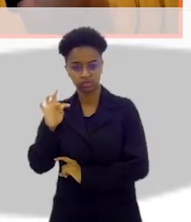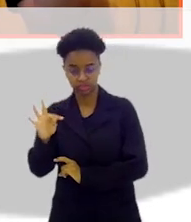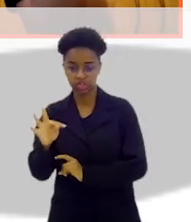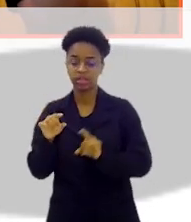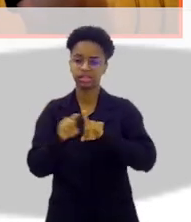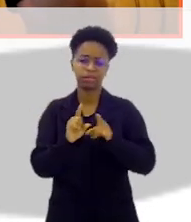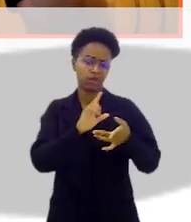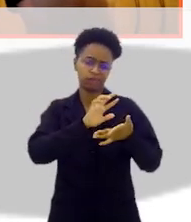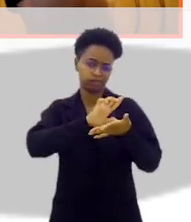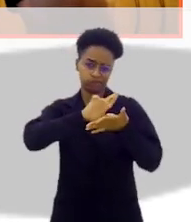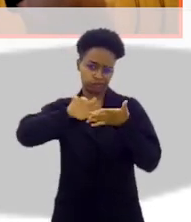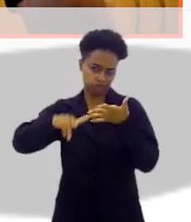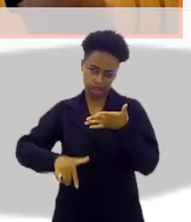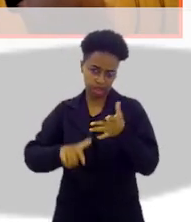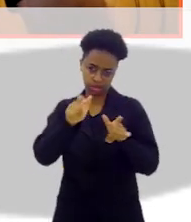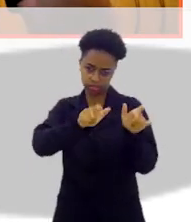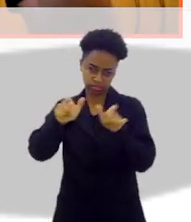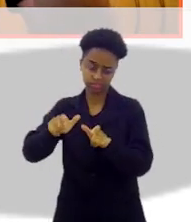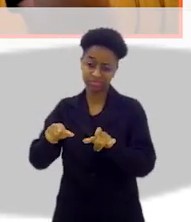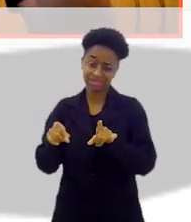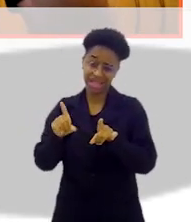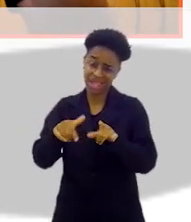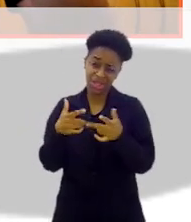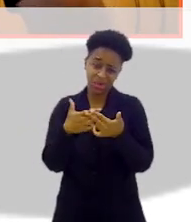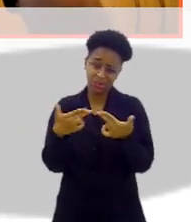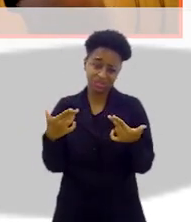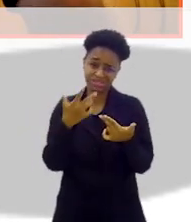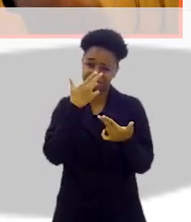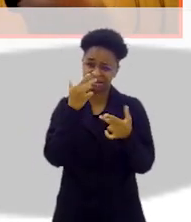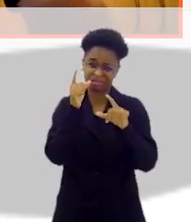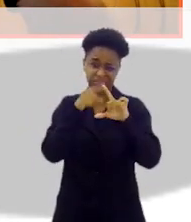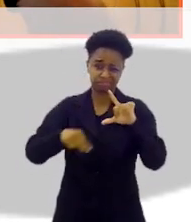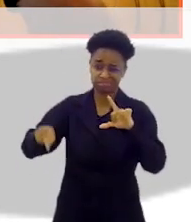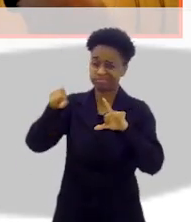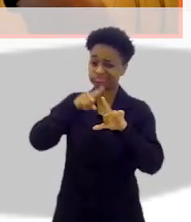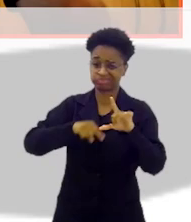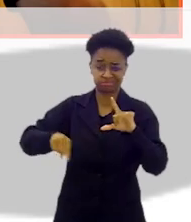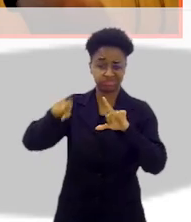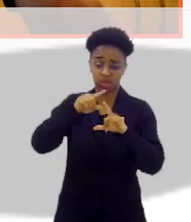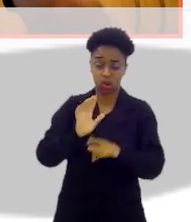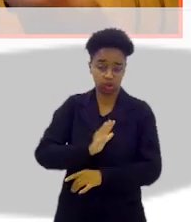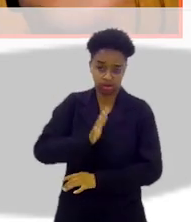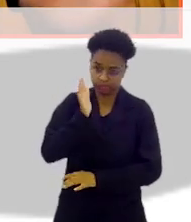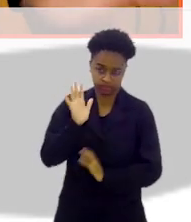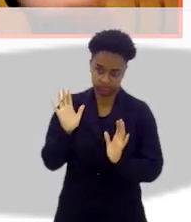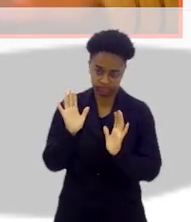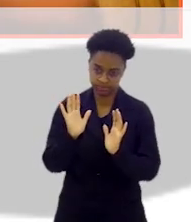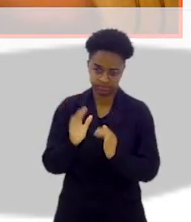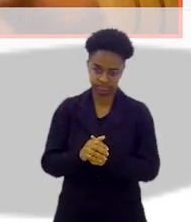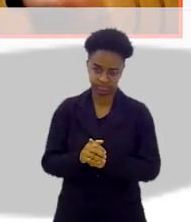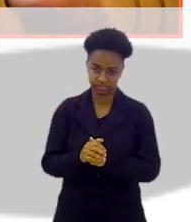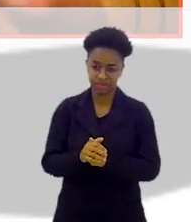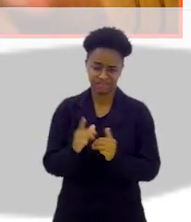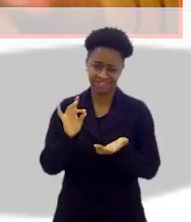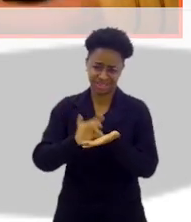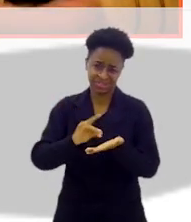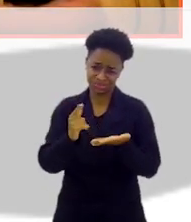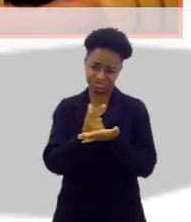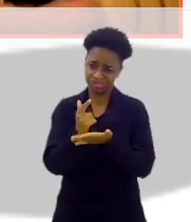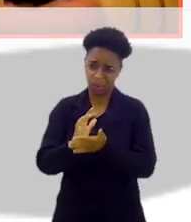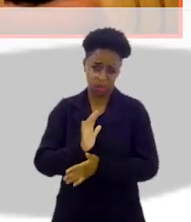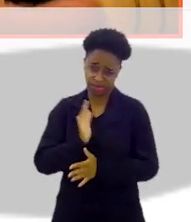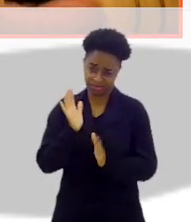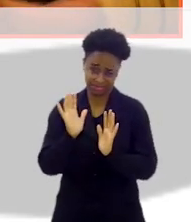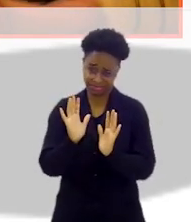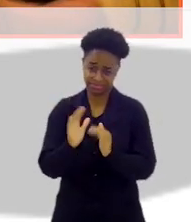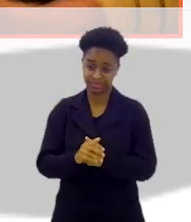Bandeira e dos modernistas, que era uma coisa circulatória. Era horrível. Eram horríveis os